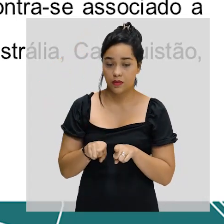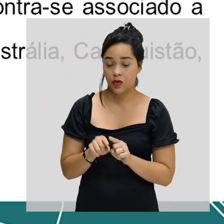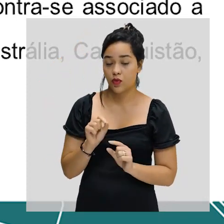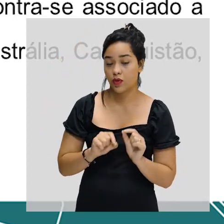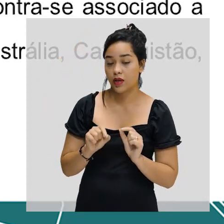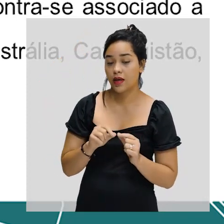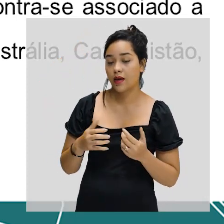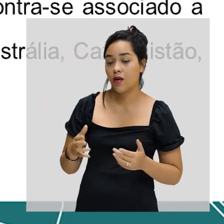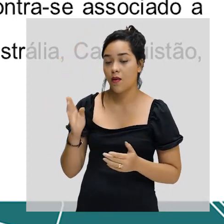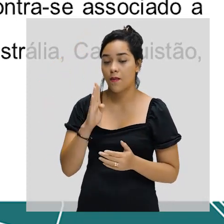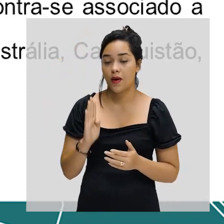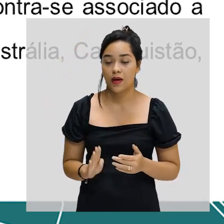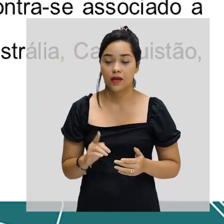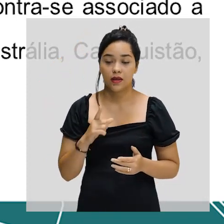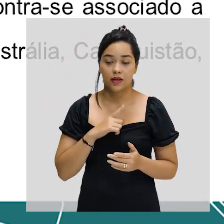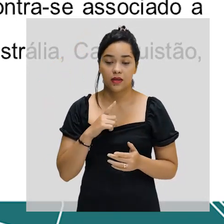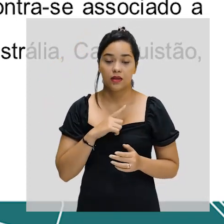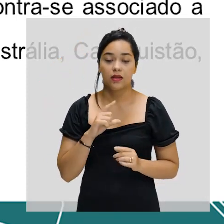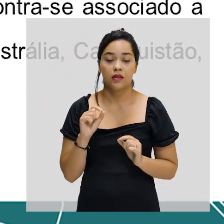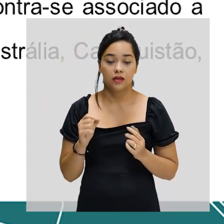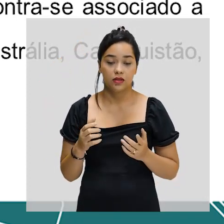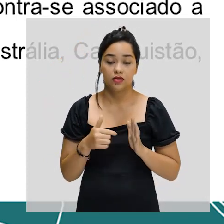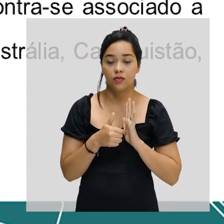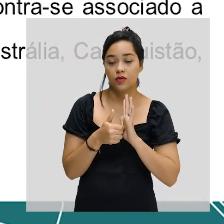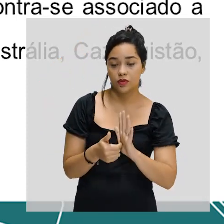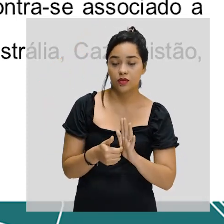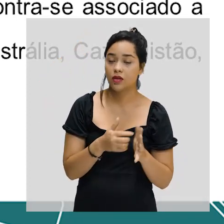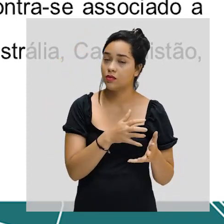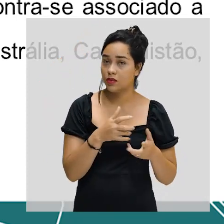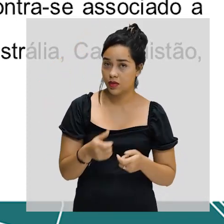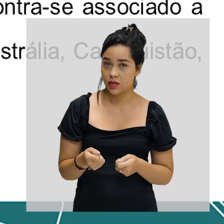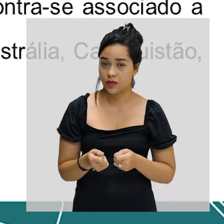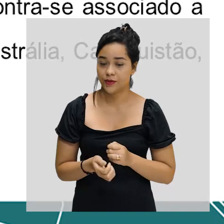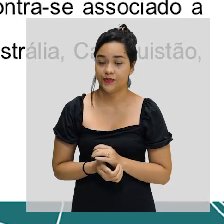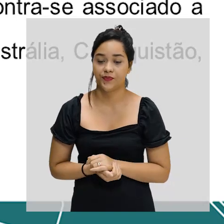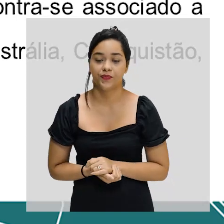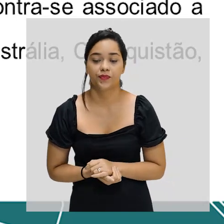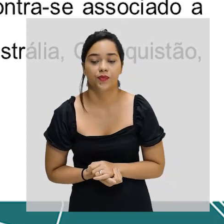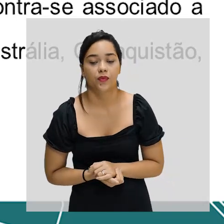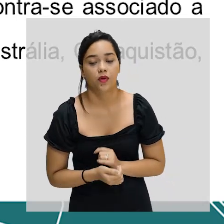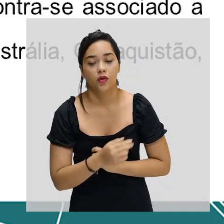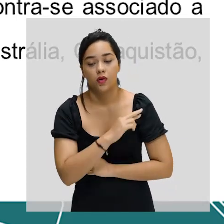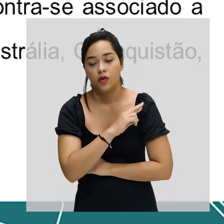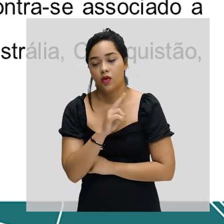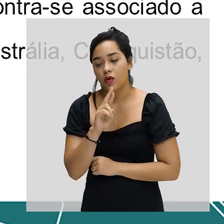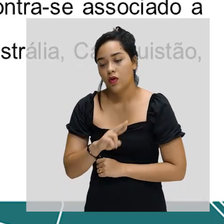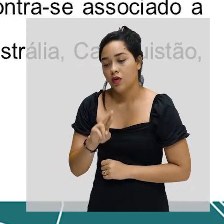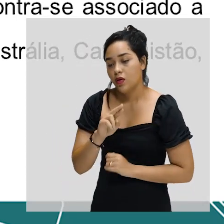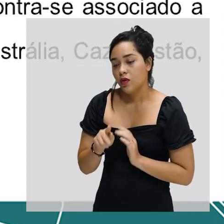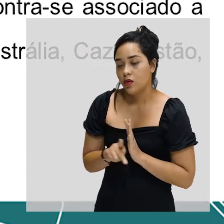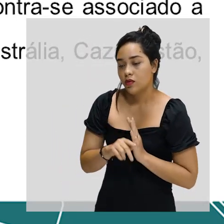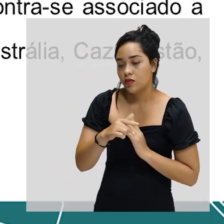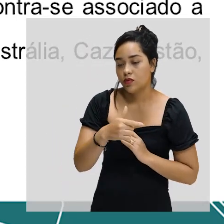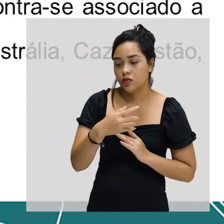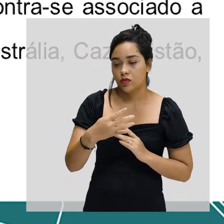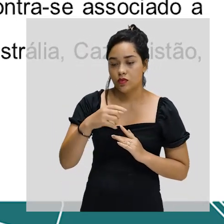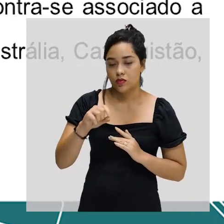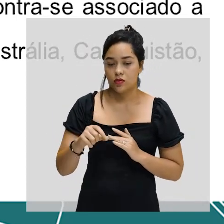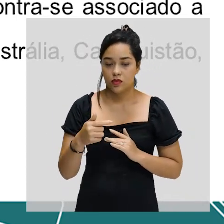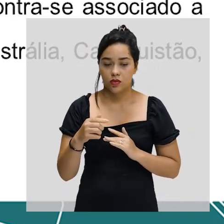que leva o país a ocupar uma posição de destaque no ranking mundial, ok? Os recursos são da ordem